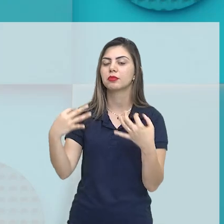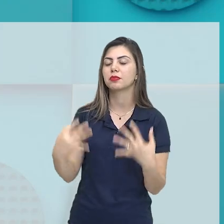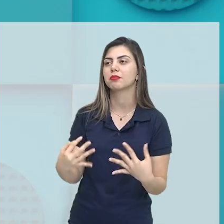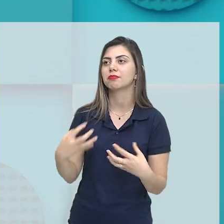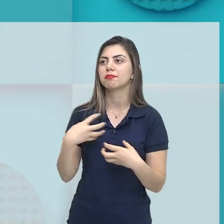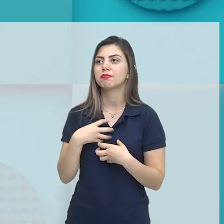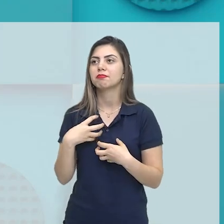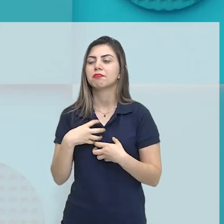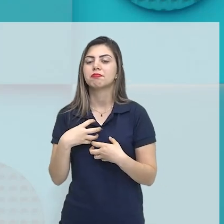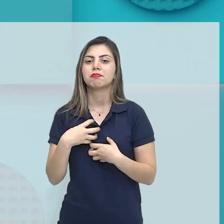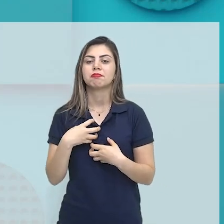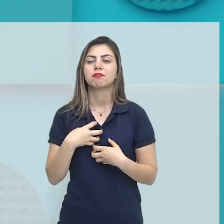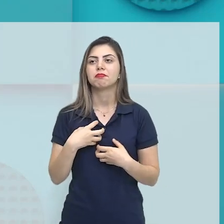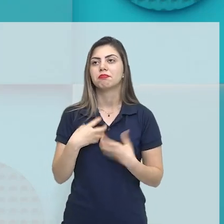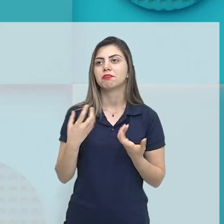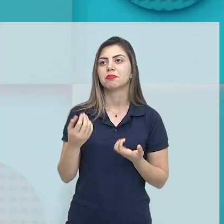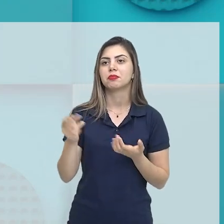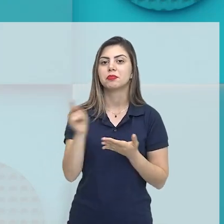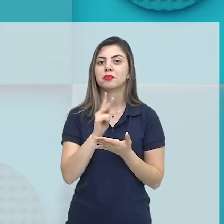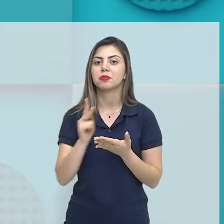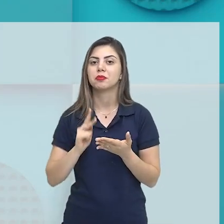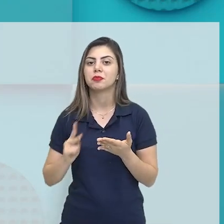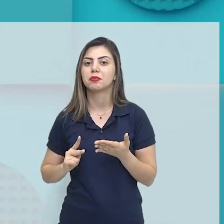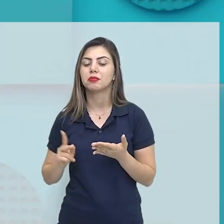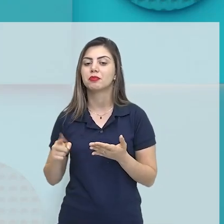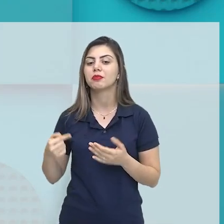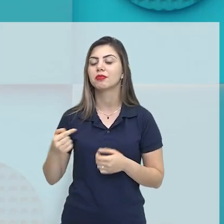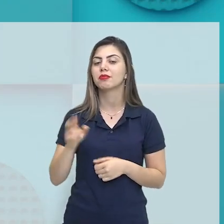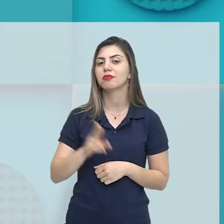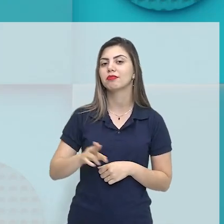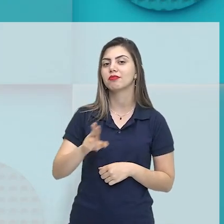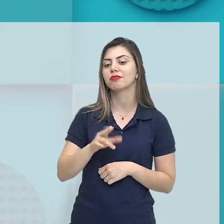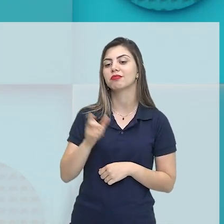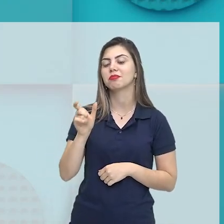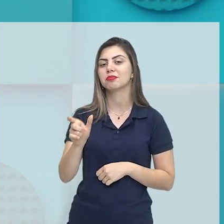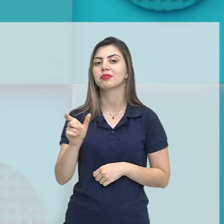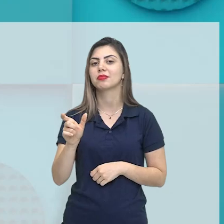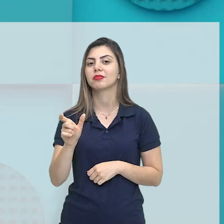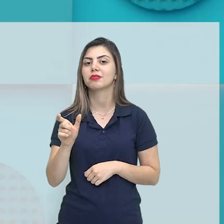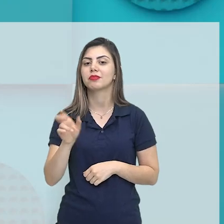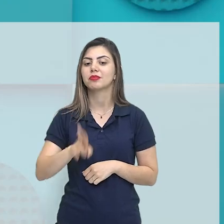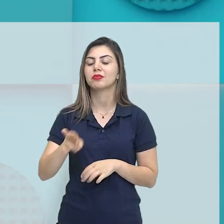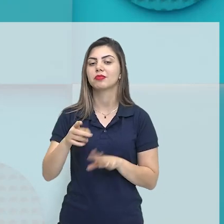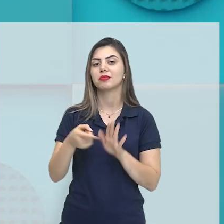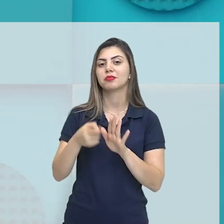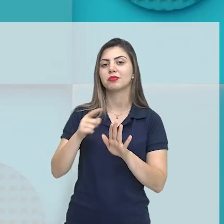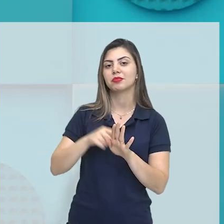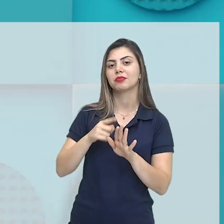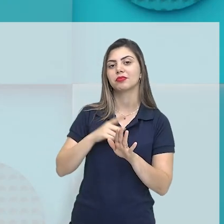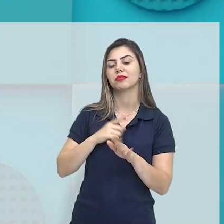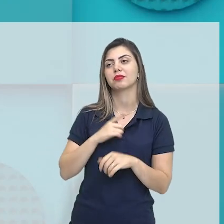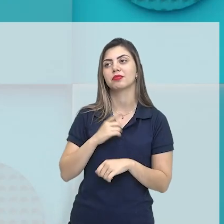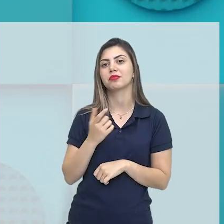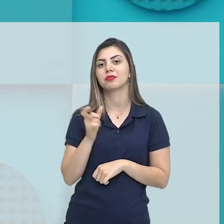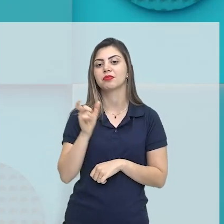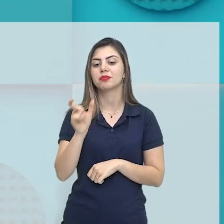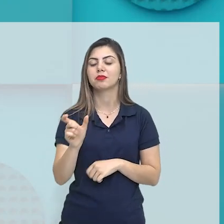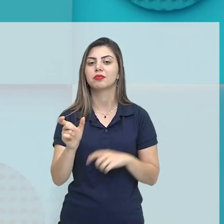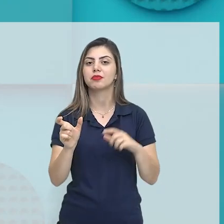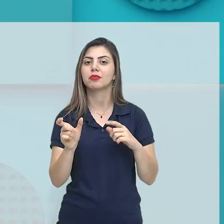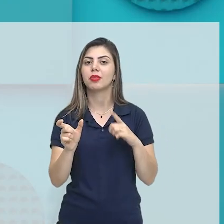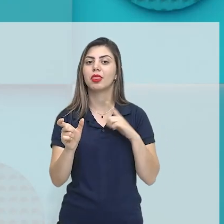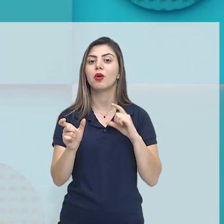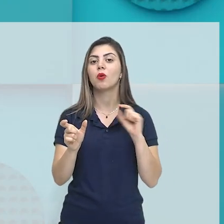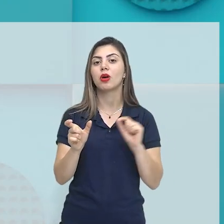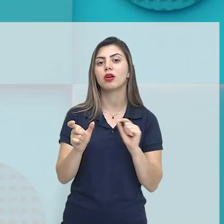de poema, nós começamos a usar as palavras e dar um novo sentido às palavras. Então, essas